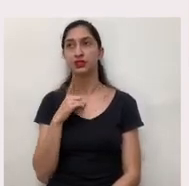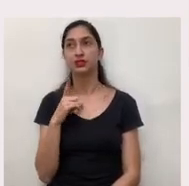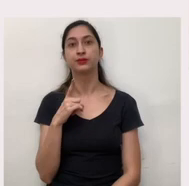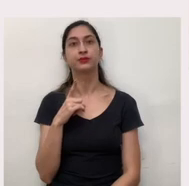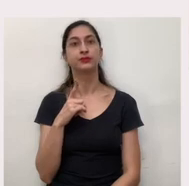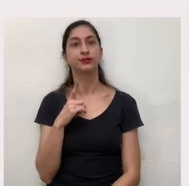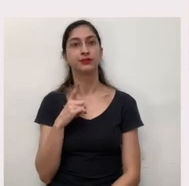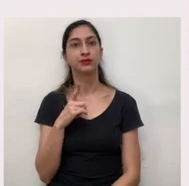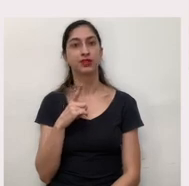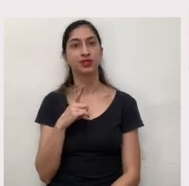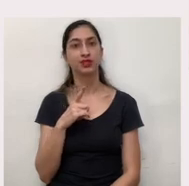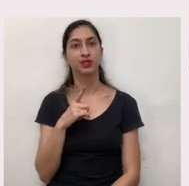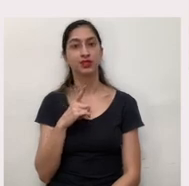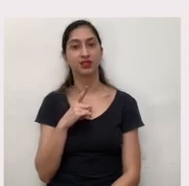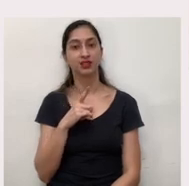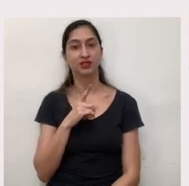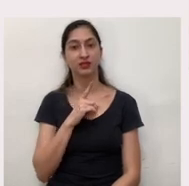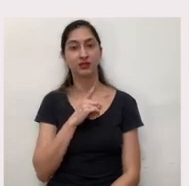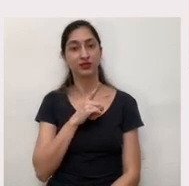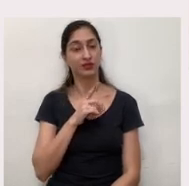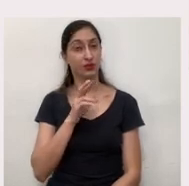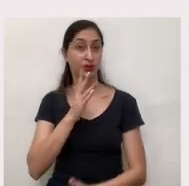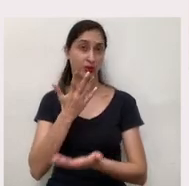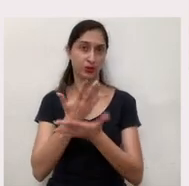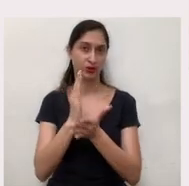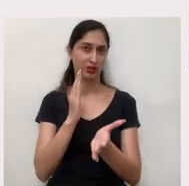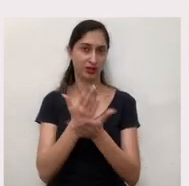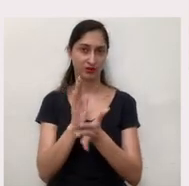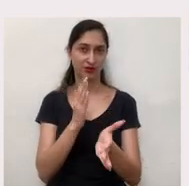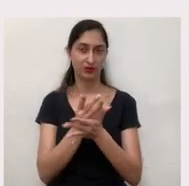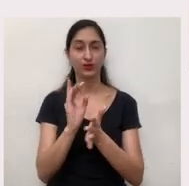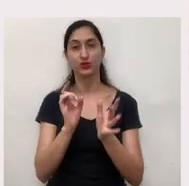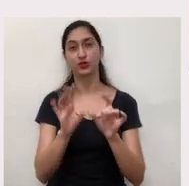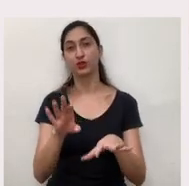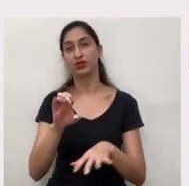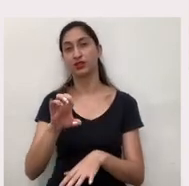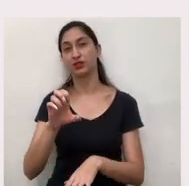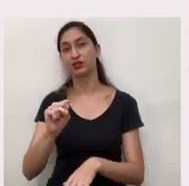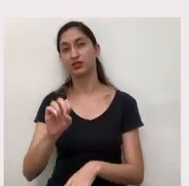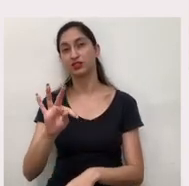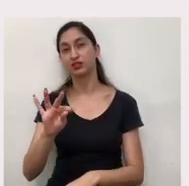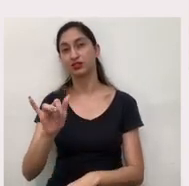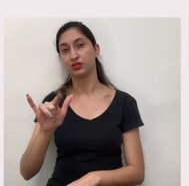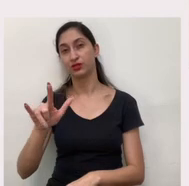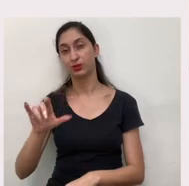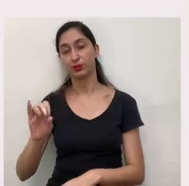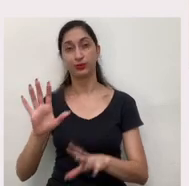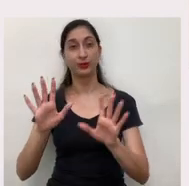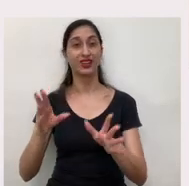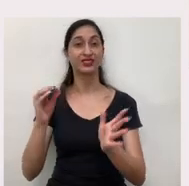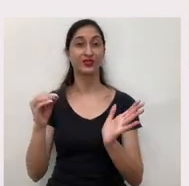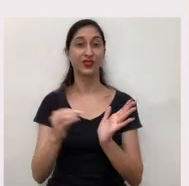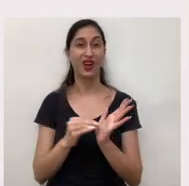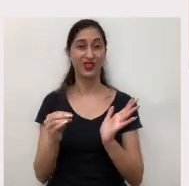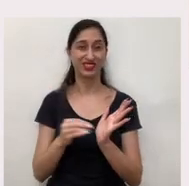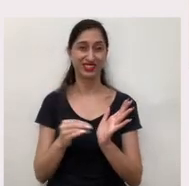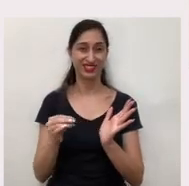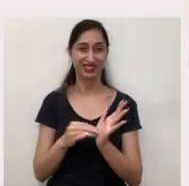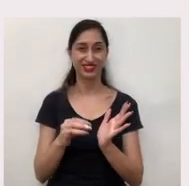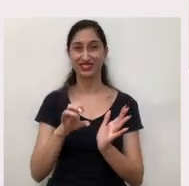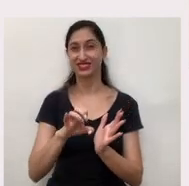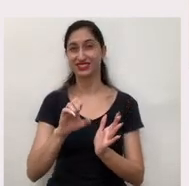ecletismo que não tem a ver só com estilo, né, mas justamente com essa falta de estilo, né, assim,